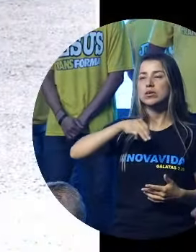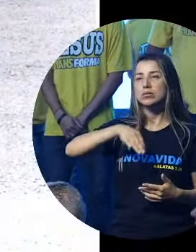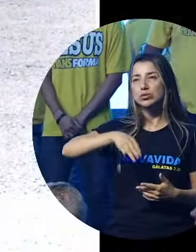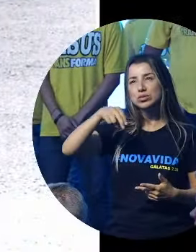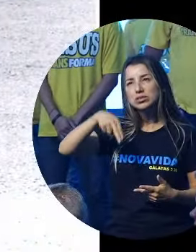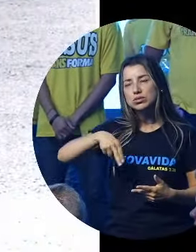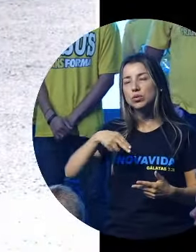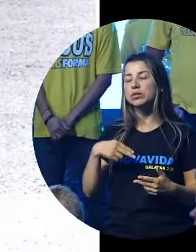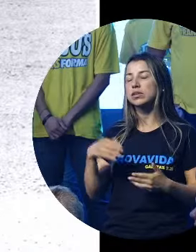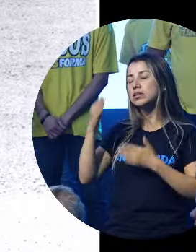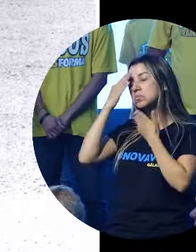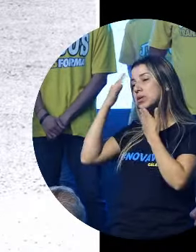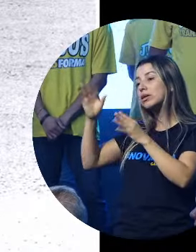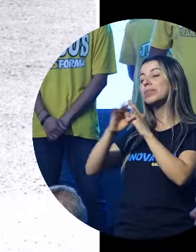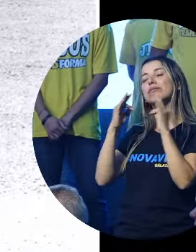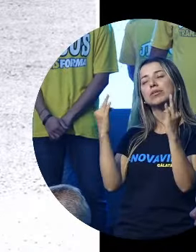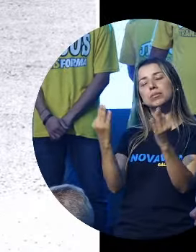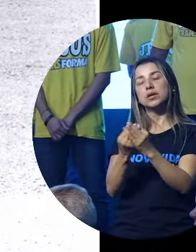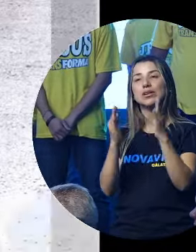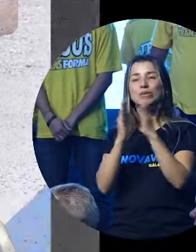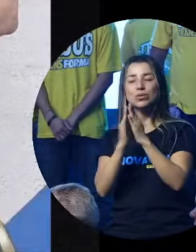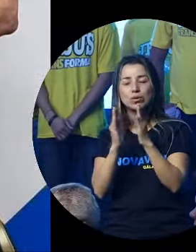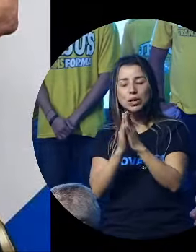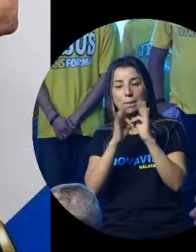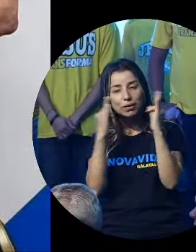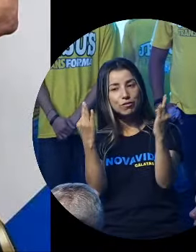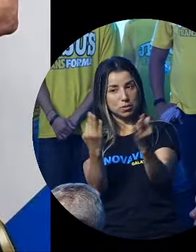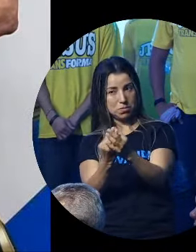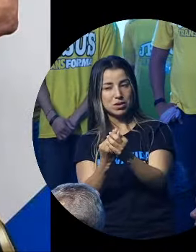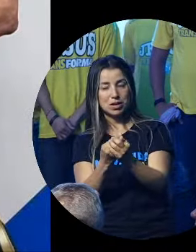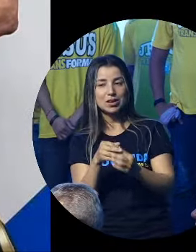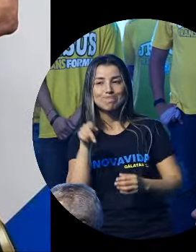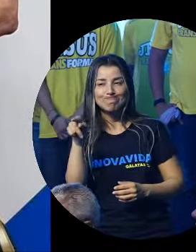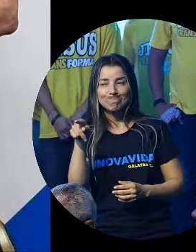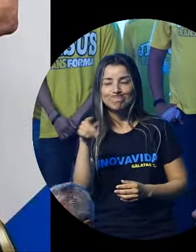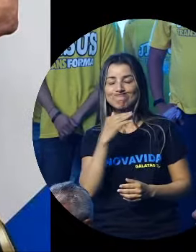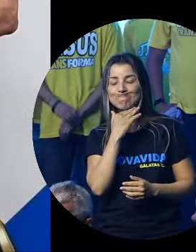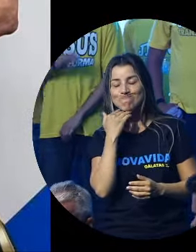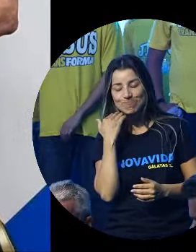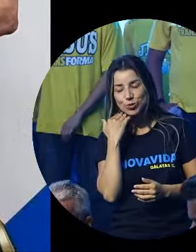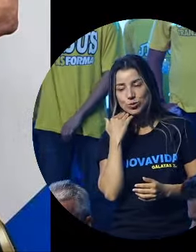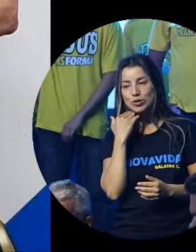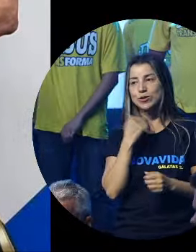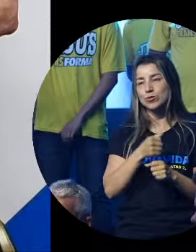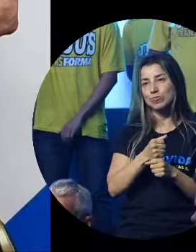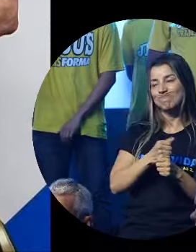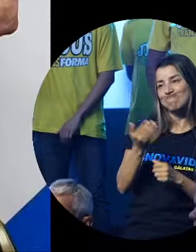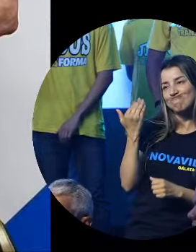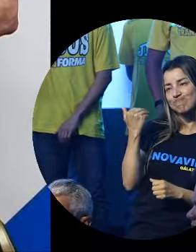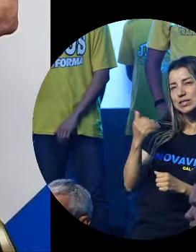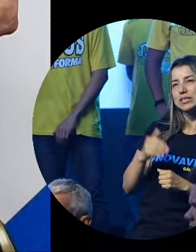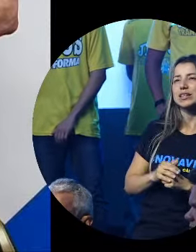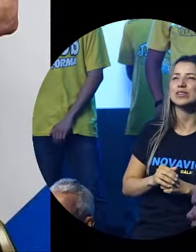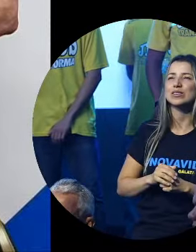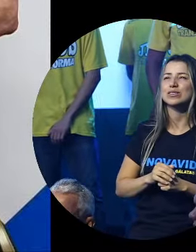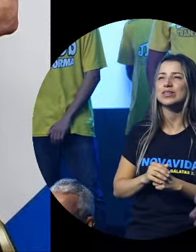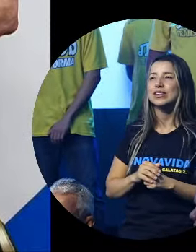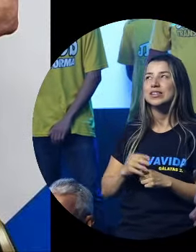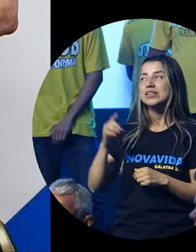a Deus por sua família e orando pela sua família. A memória dele, que partiu ano passado para estar para sempre com o Senhor e